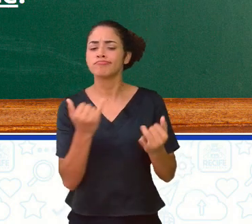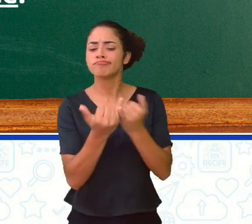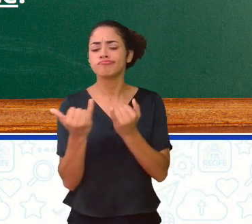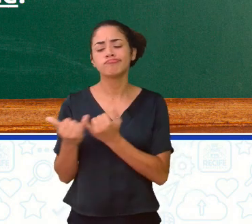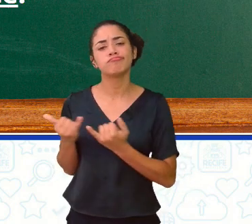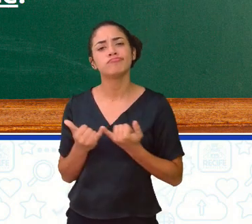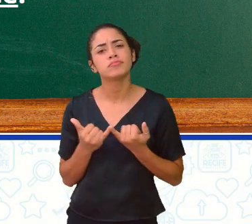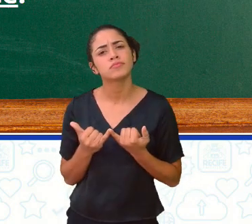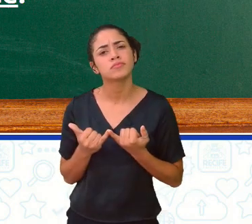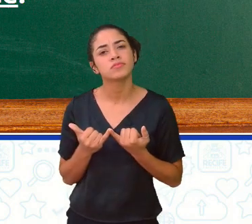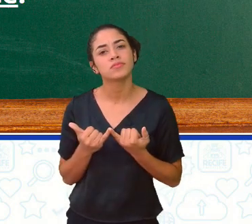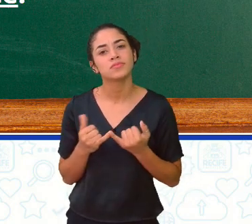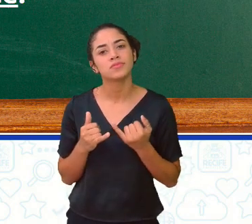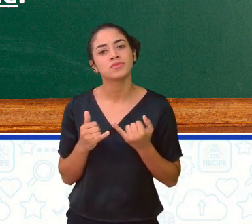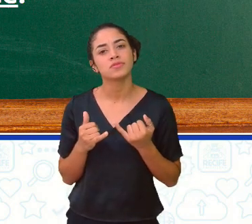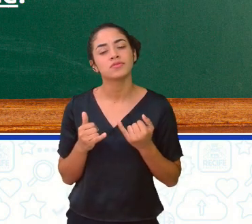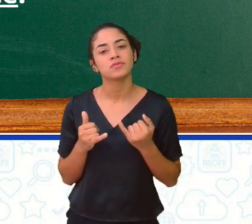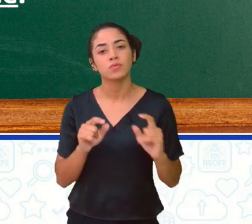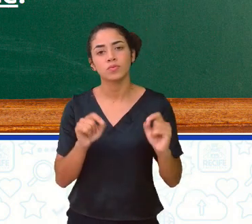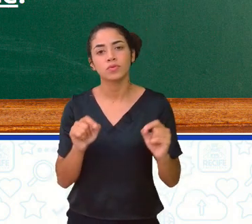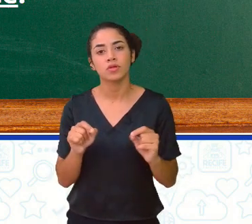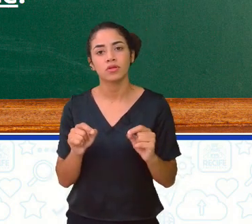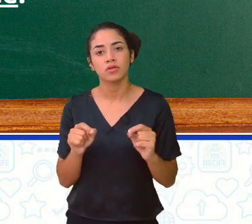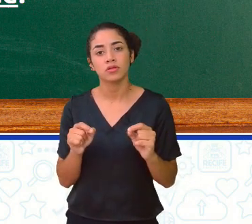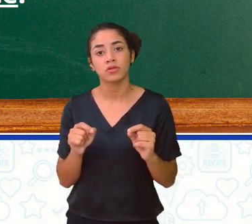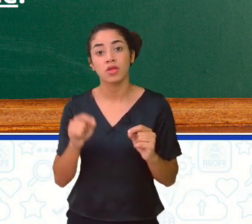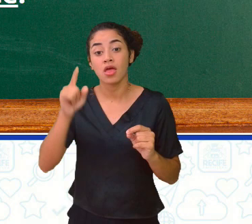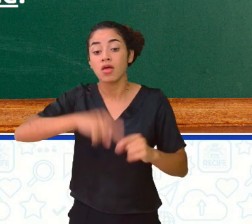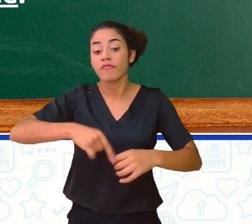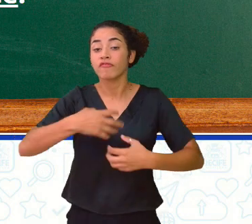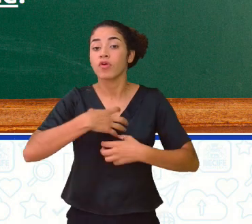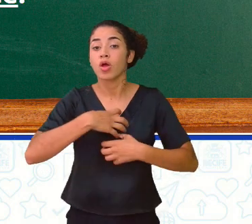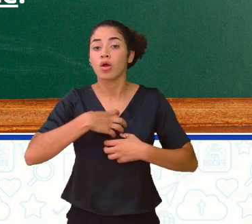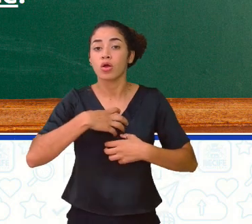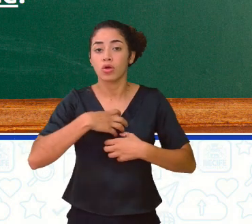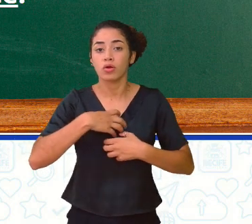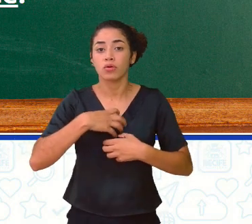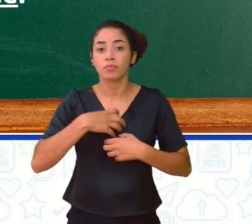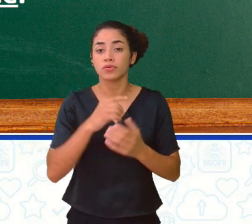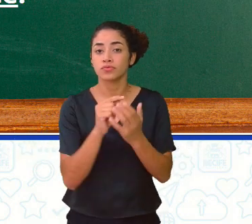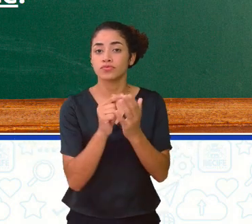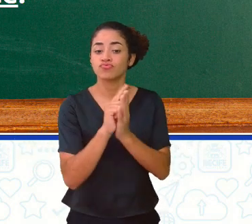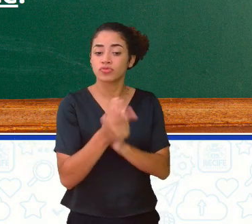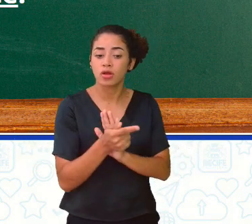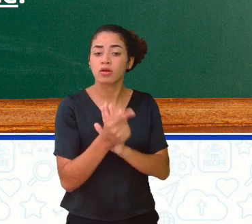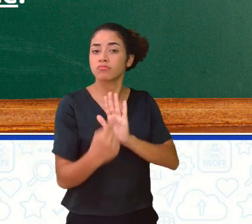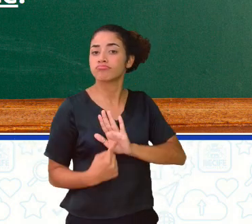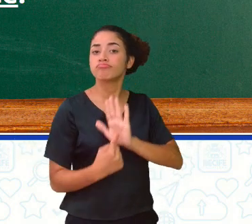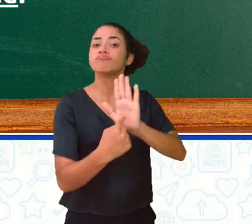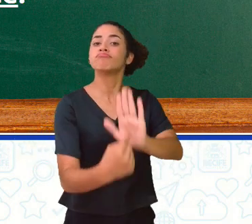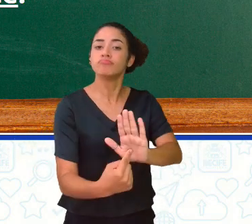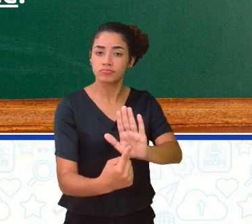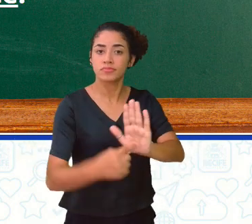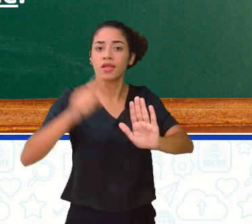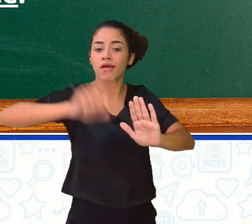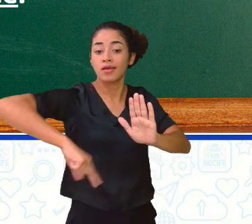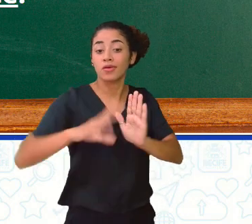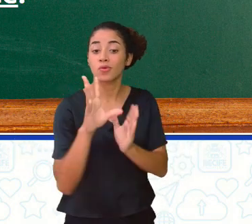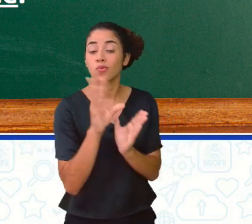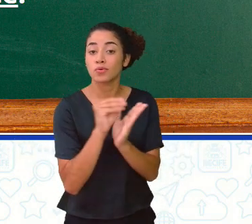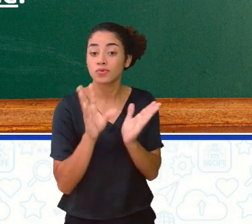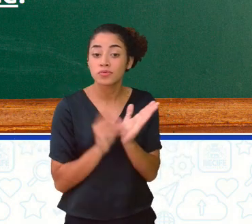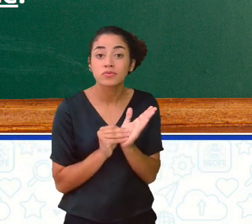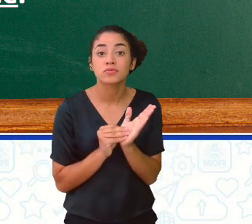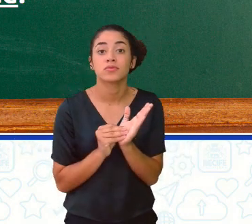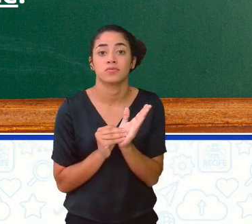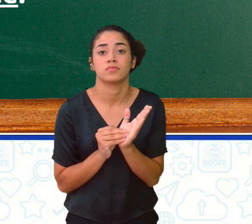aí? O que tem de semelhante é a forma que o gênero se apresenta, né? É o conteúdo, é